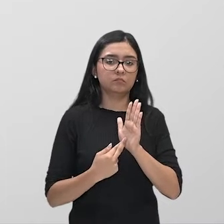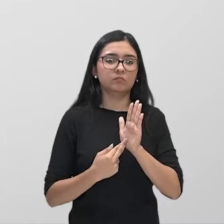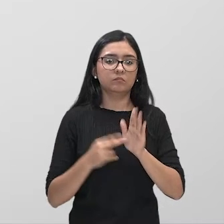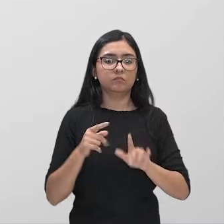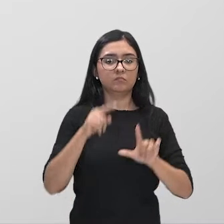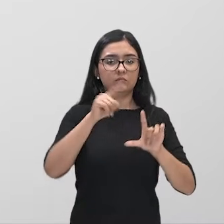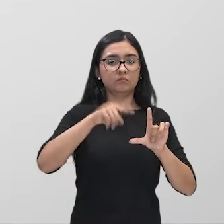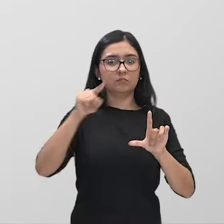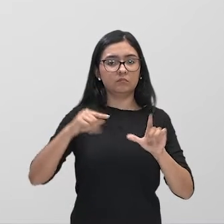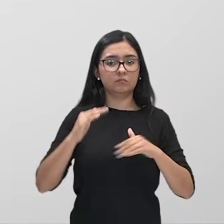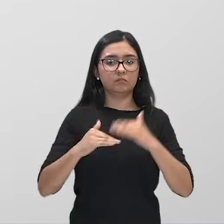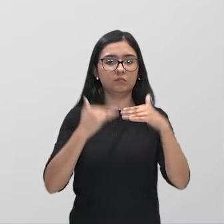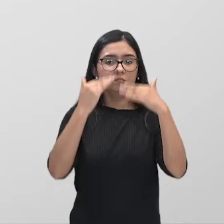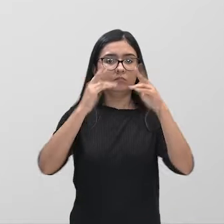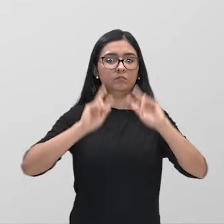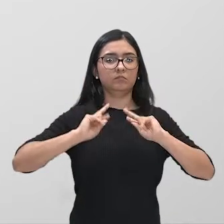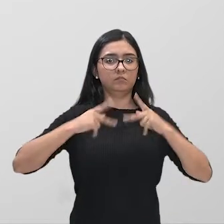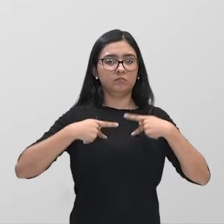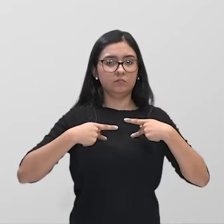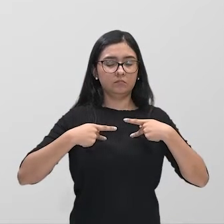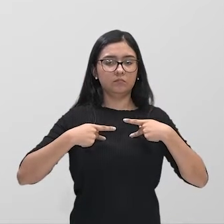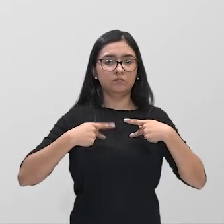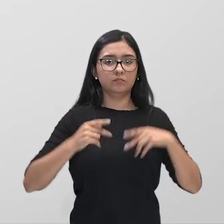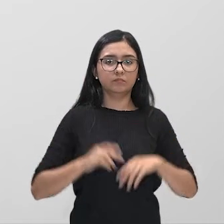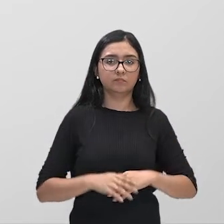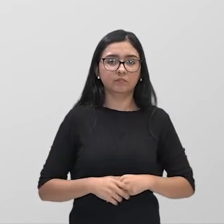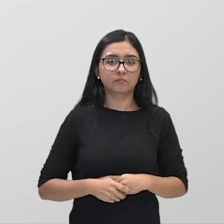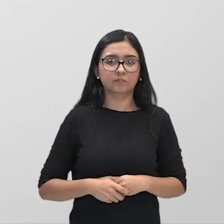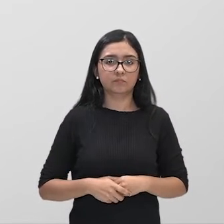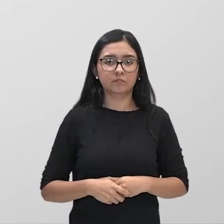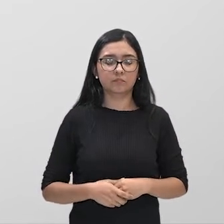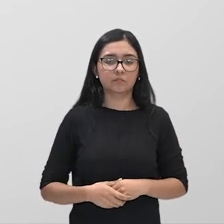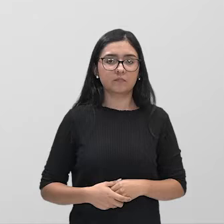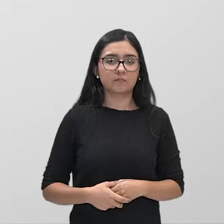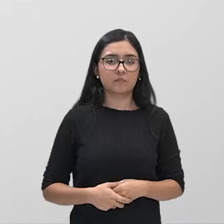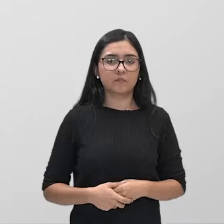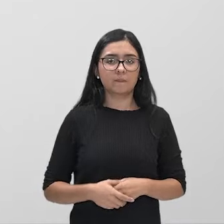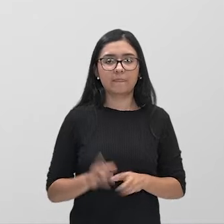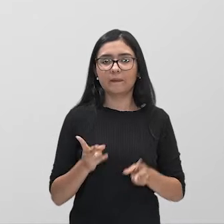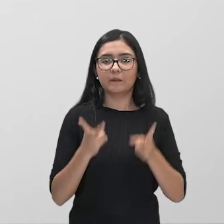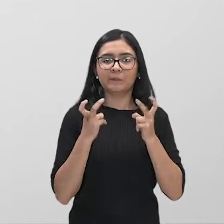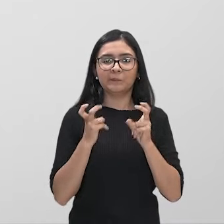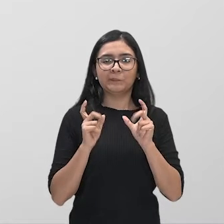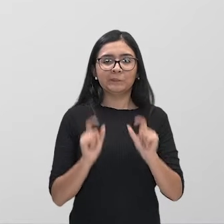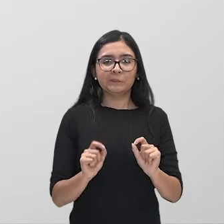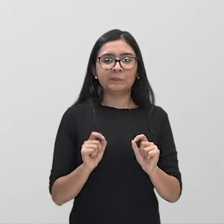de Desenvolvimento Humano. Então,